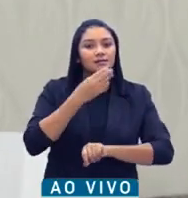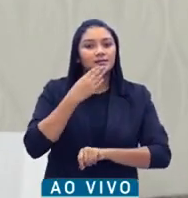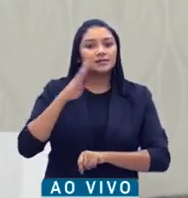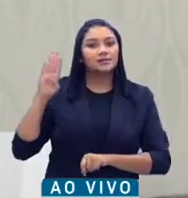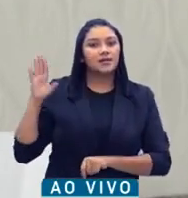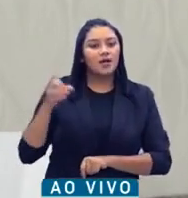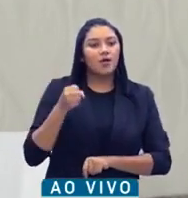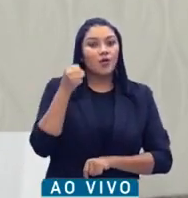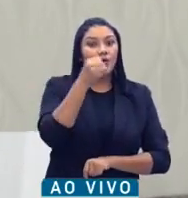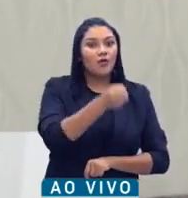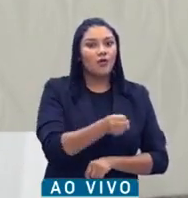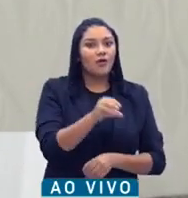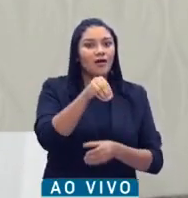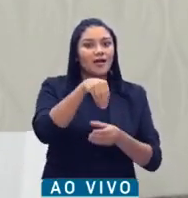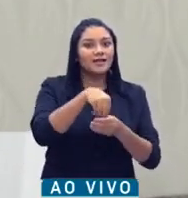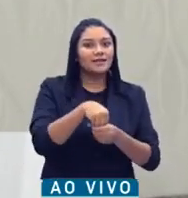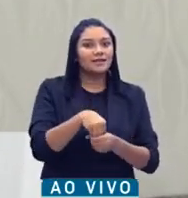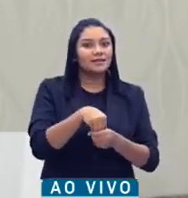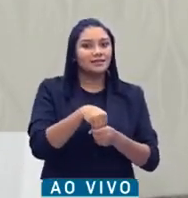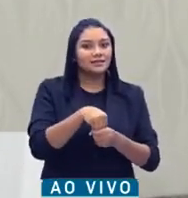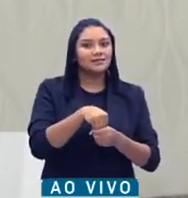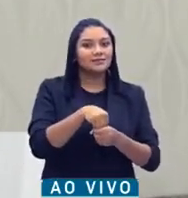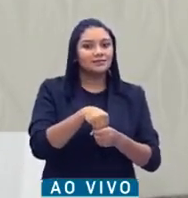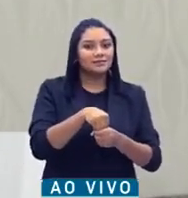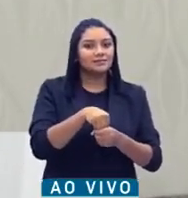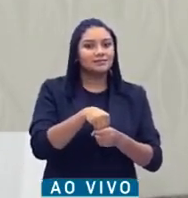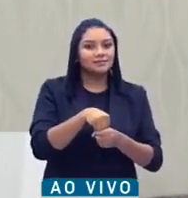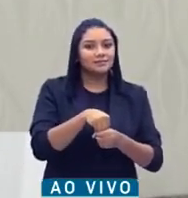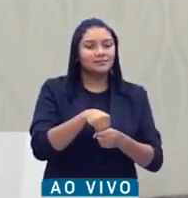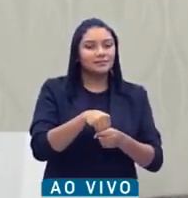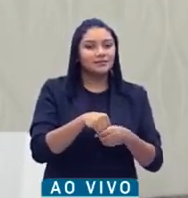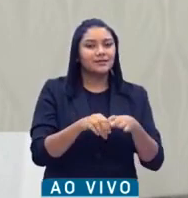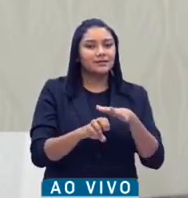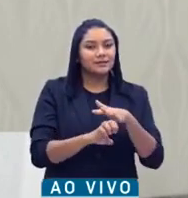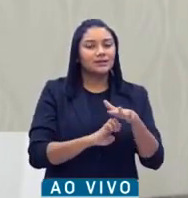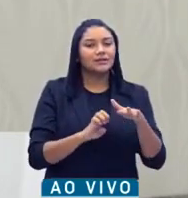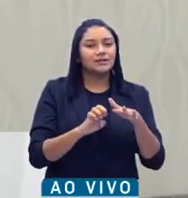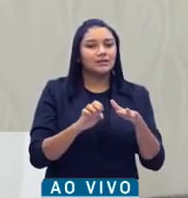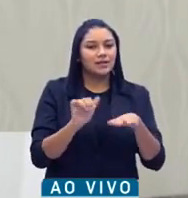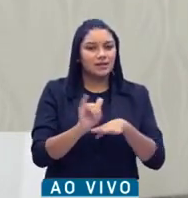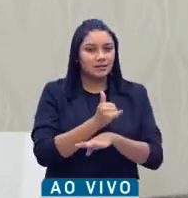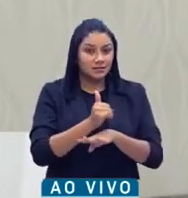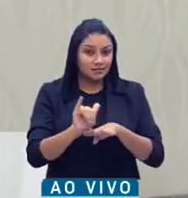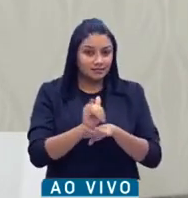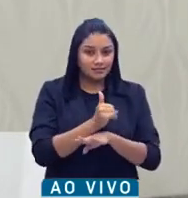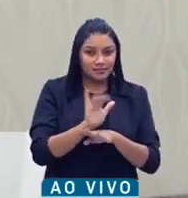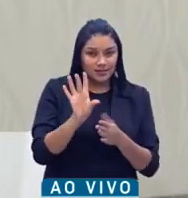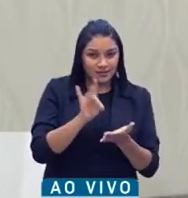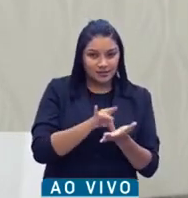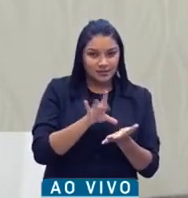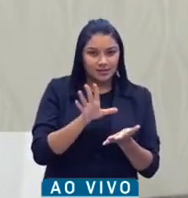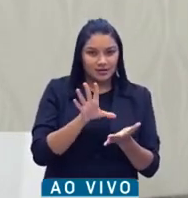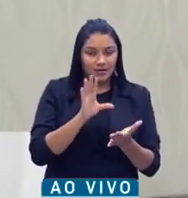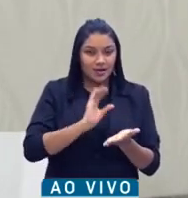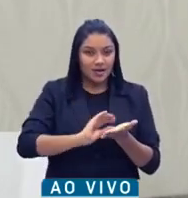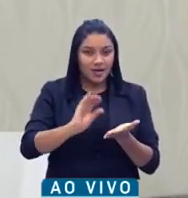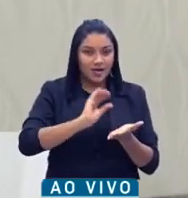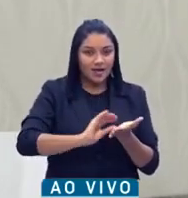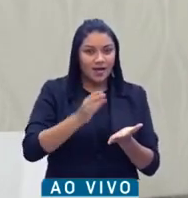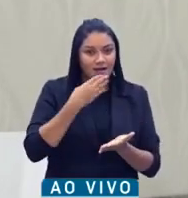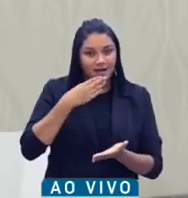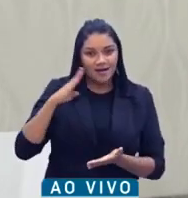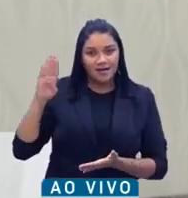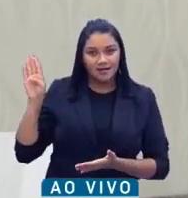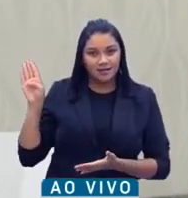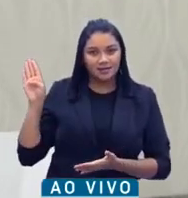apadrinhar dentro da sigla. De fato, isso é uma estratégia? Investir nos candidatos